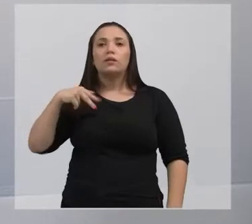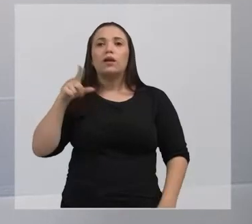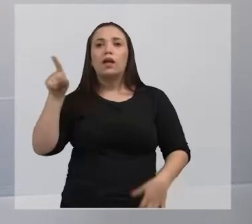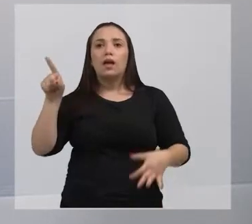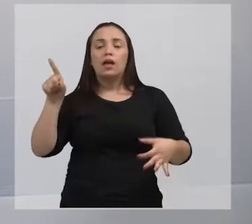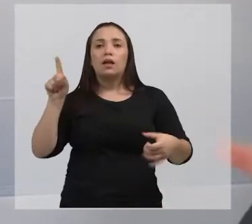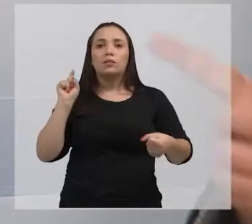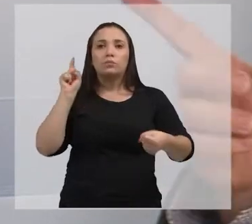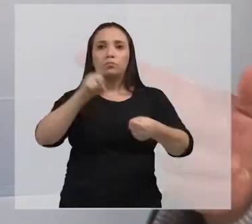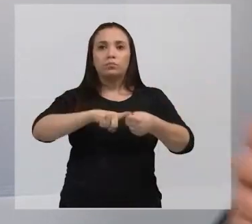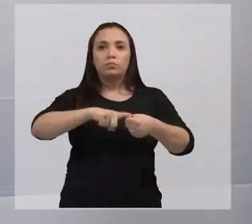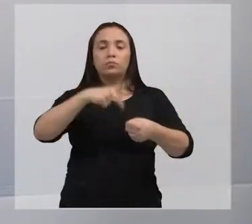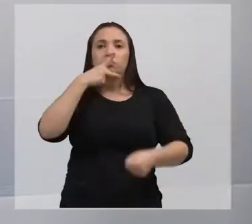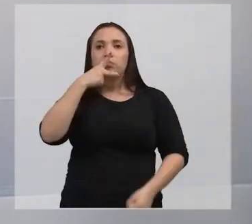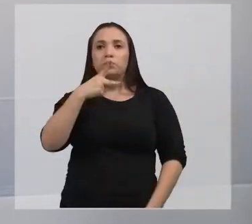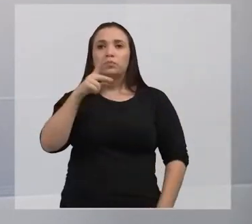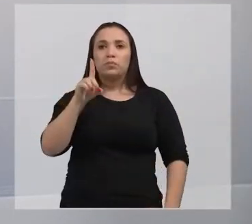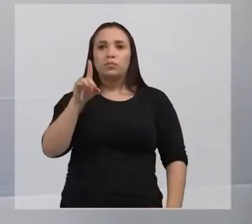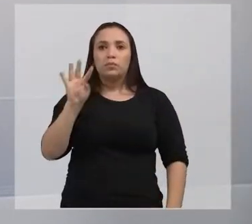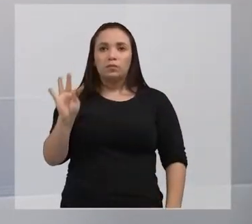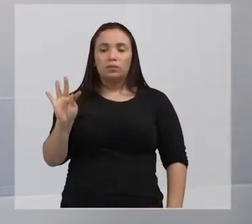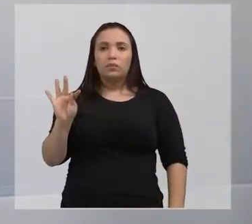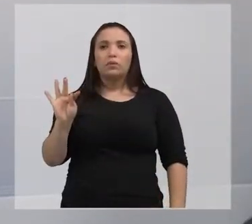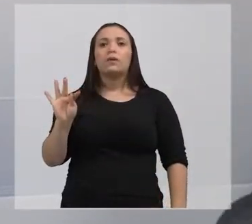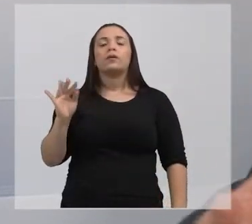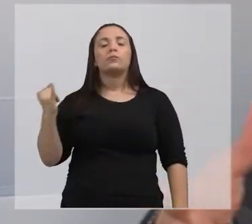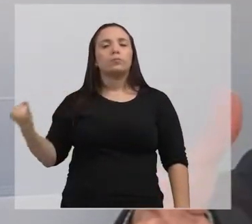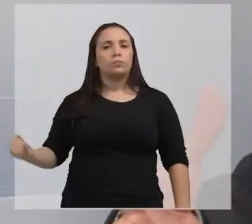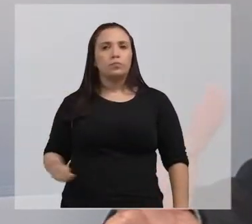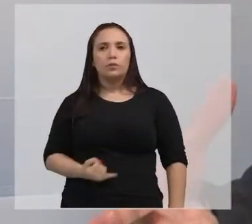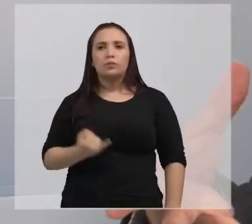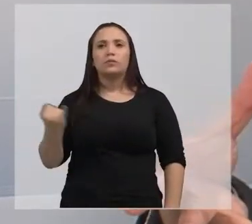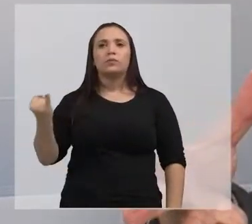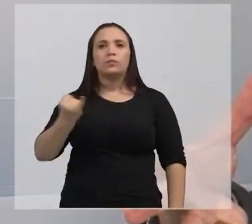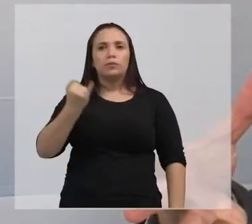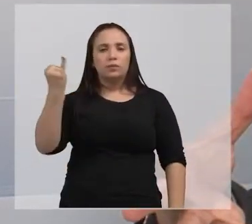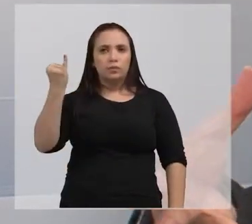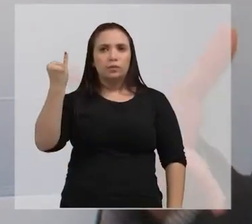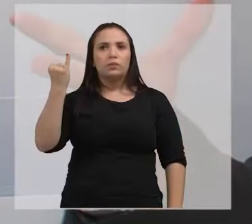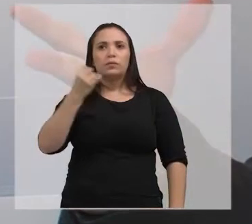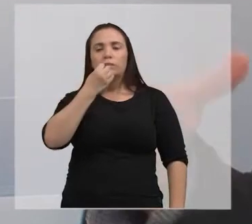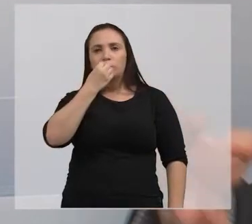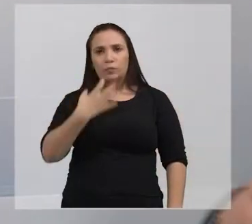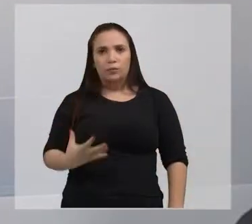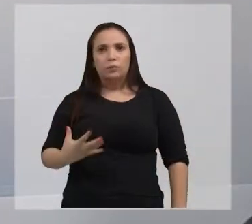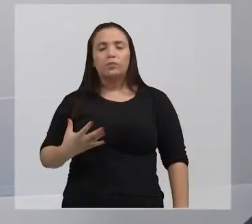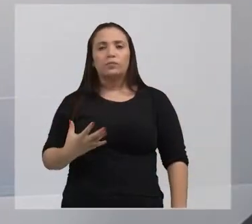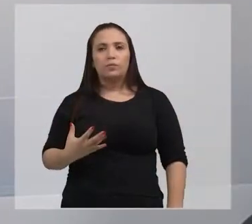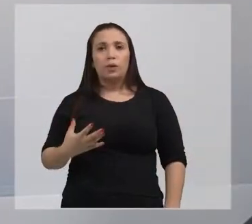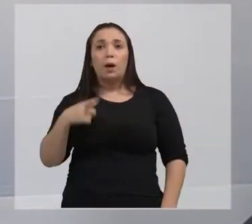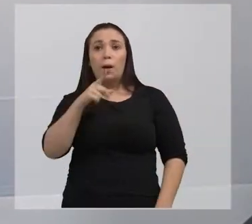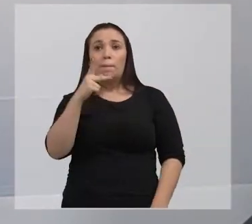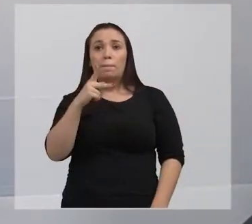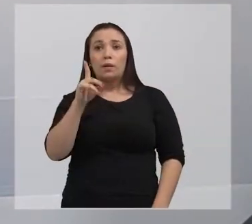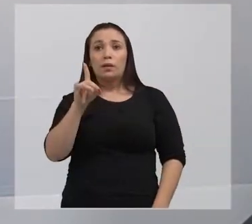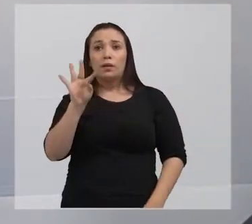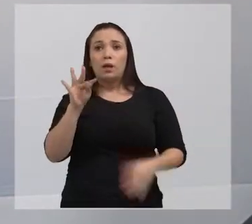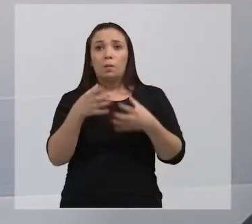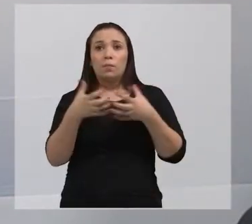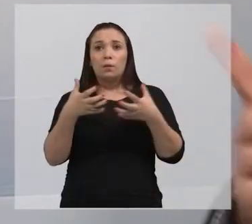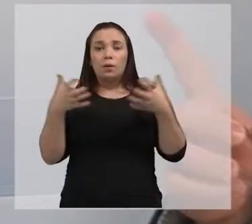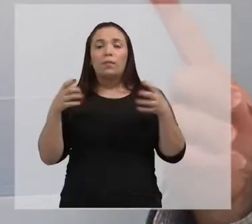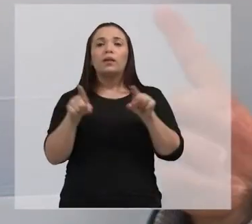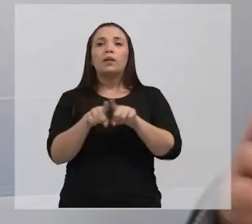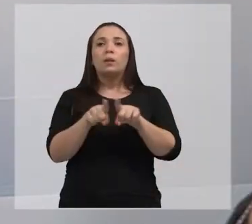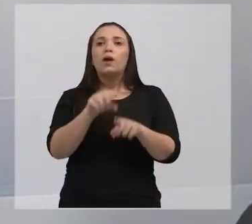ao PDT. E eu acho que é uma figura que vem agregar. O PDT cresceu, né? Não só ele, também o Osmar Baquite também.